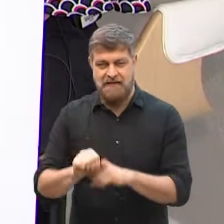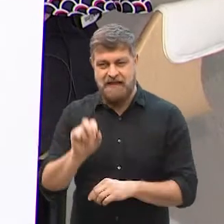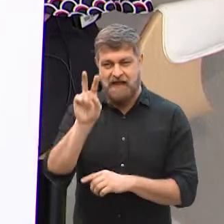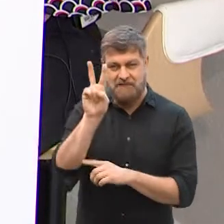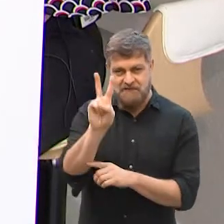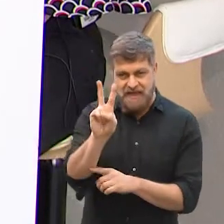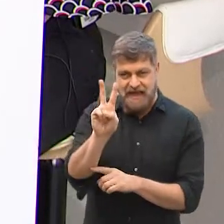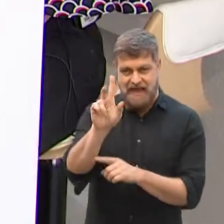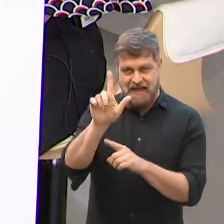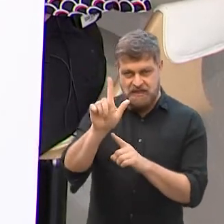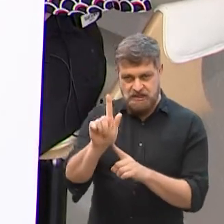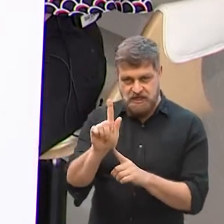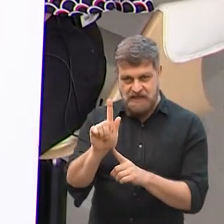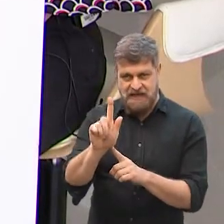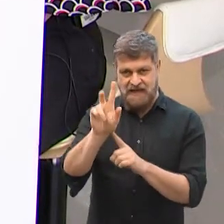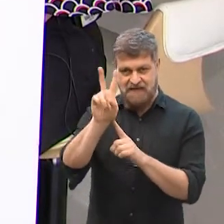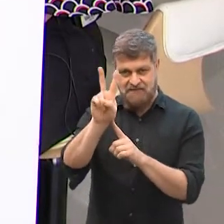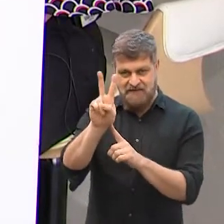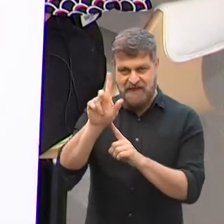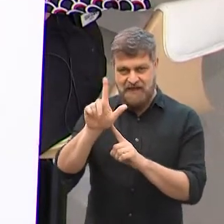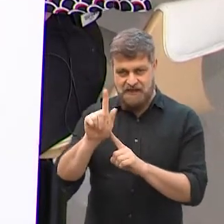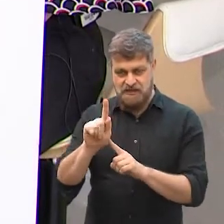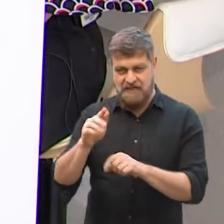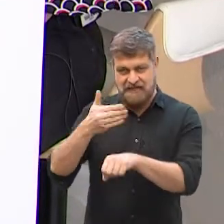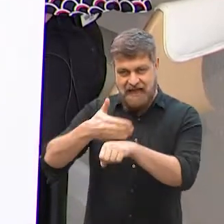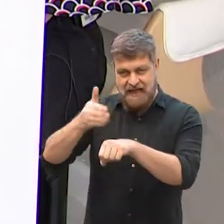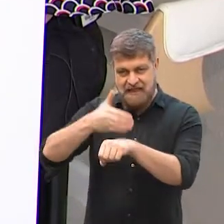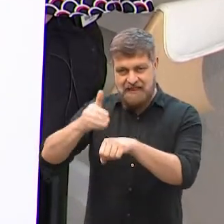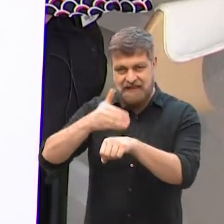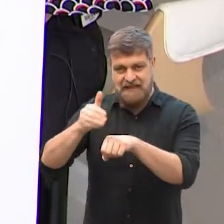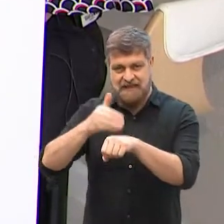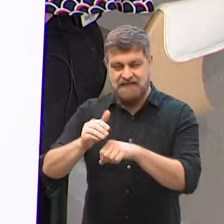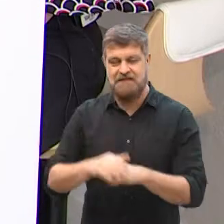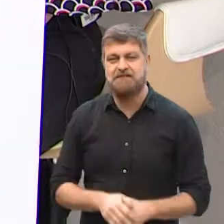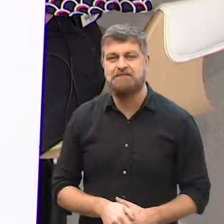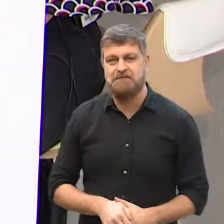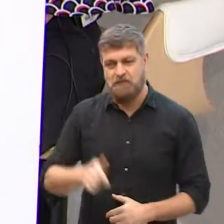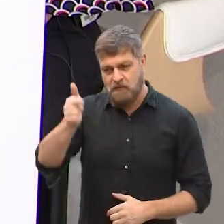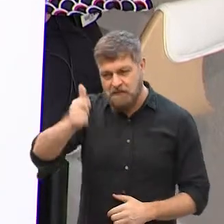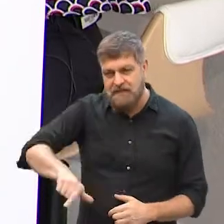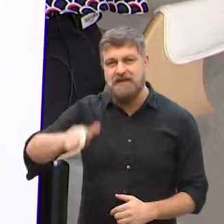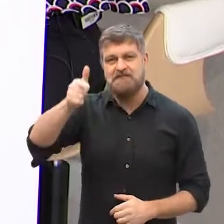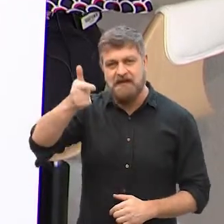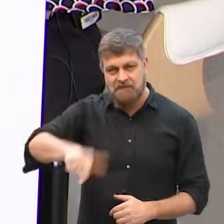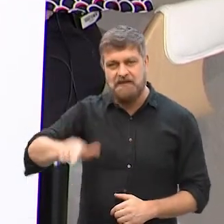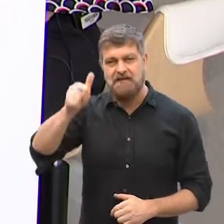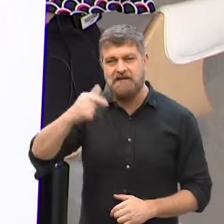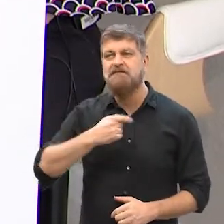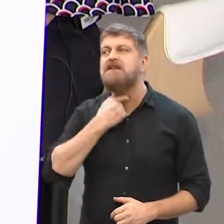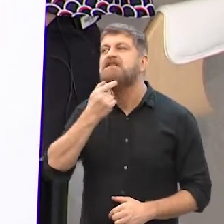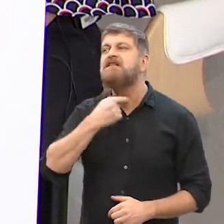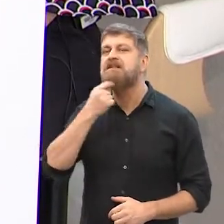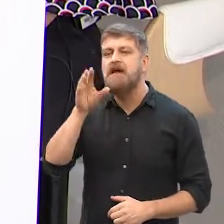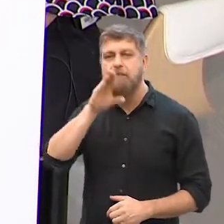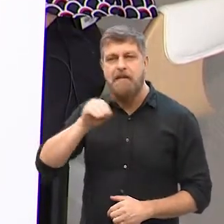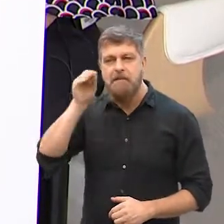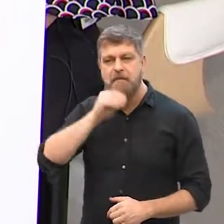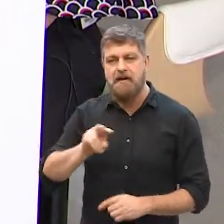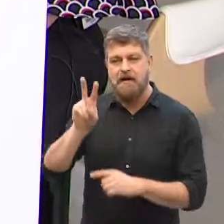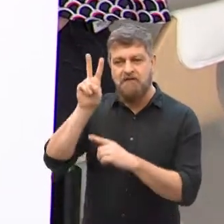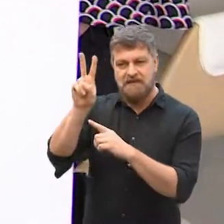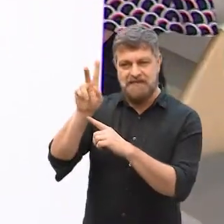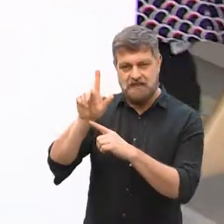vazajã, vazajã, vazajã, vazajã, Vazajã, vazajã,